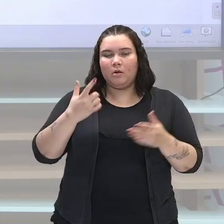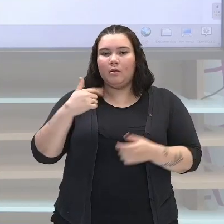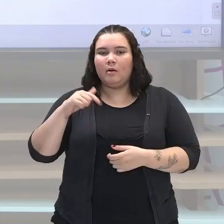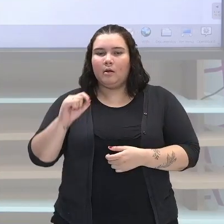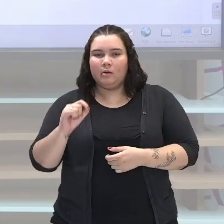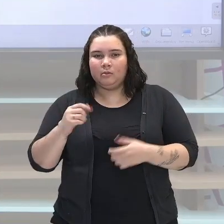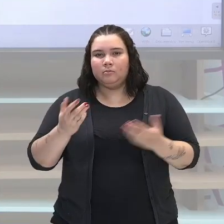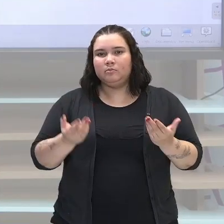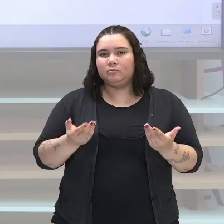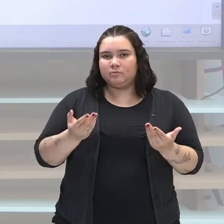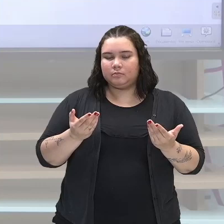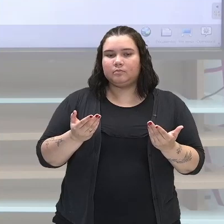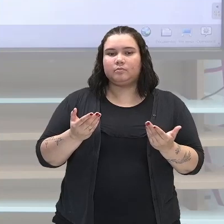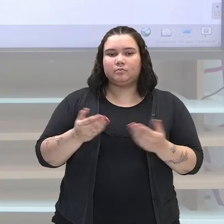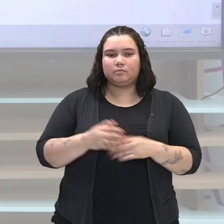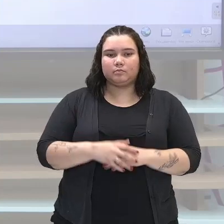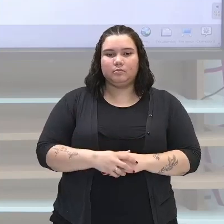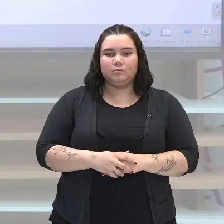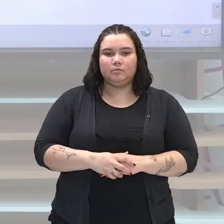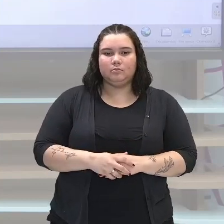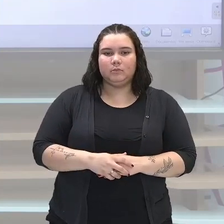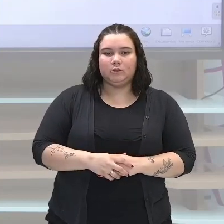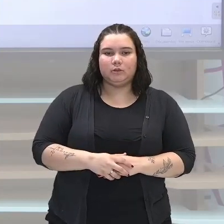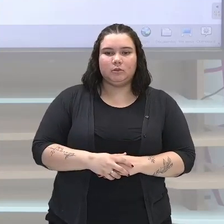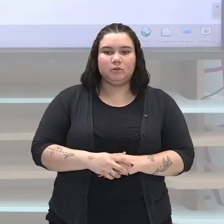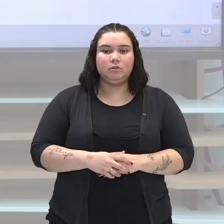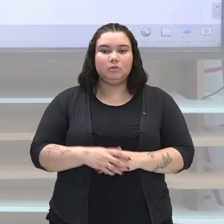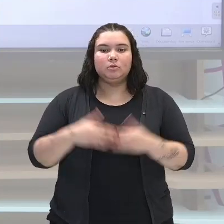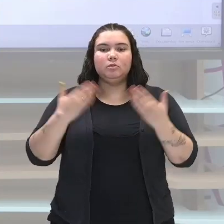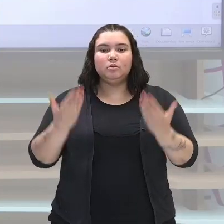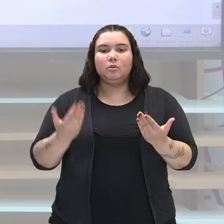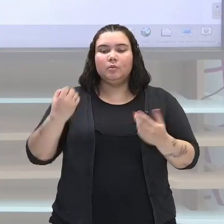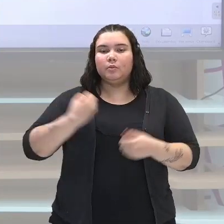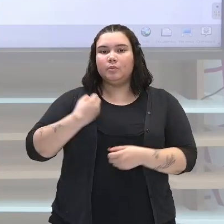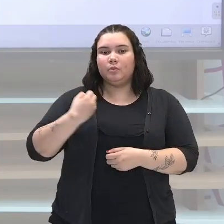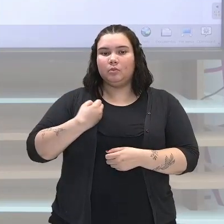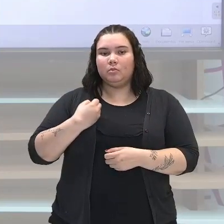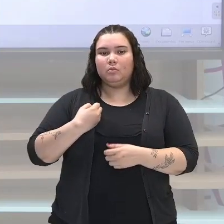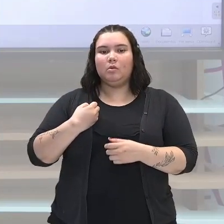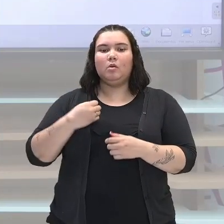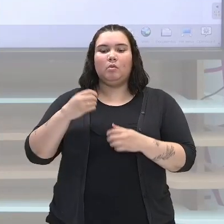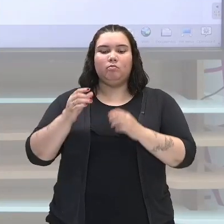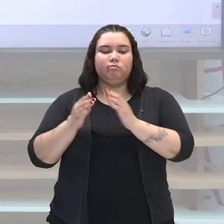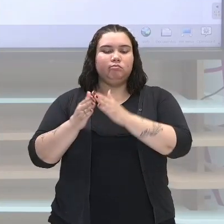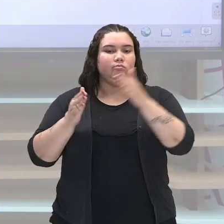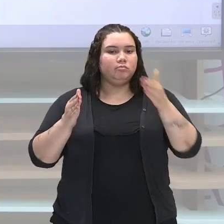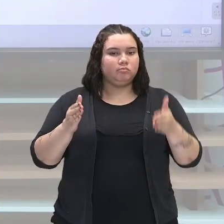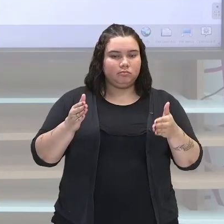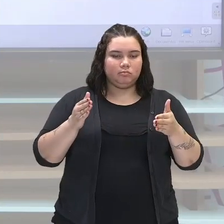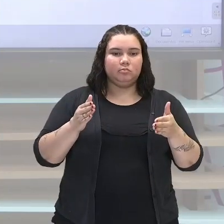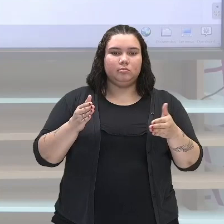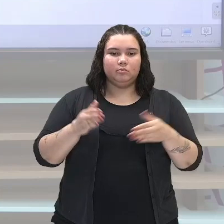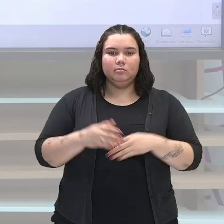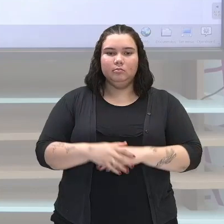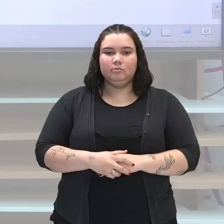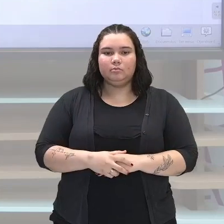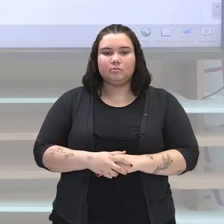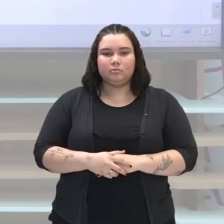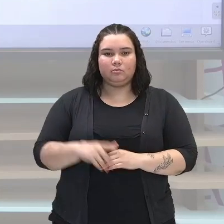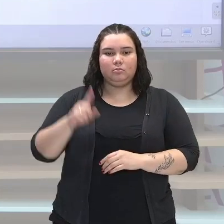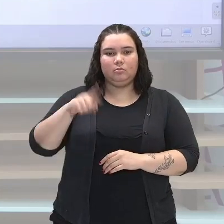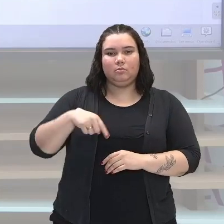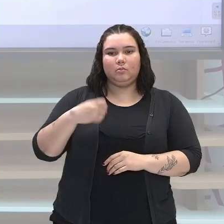seria esse próximo termo? Pensem aí, quem seria o próximo termo depois de 4 ali? Seria